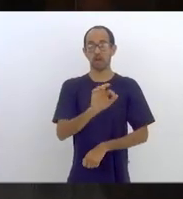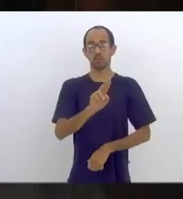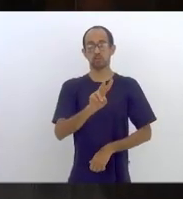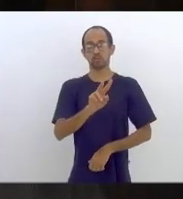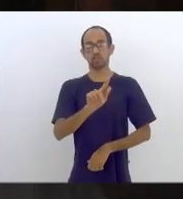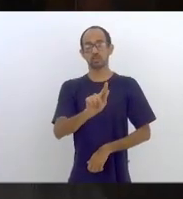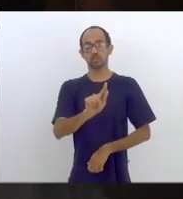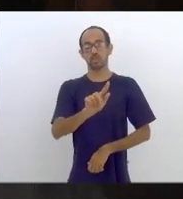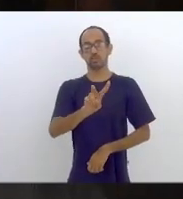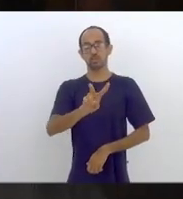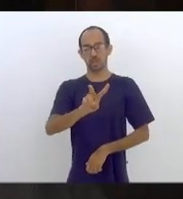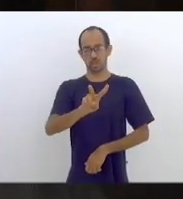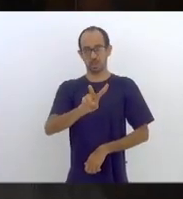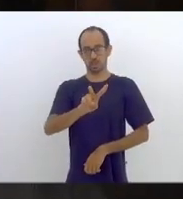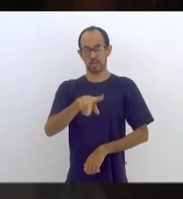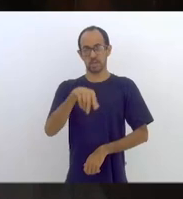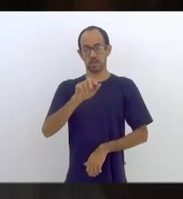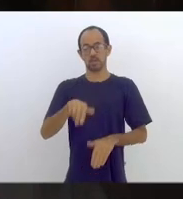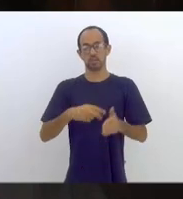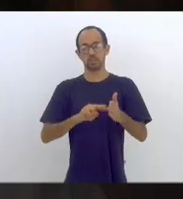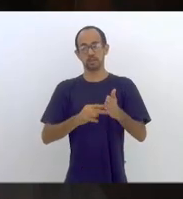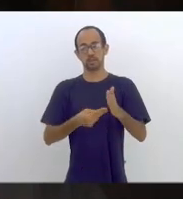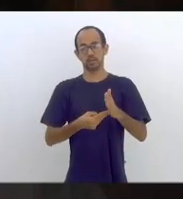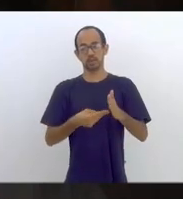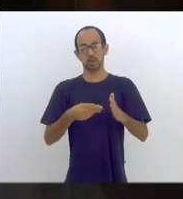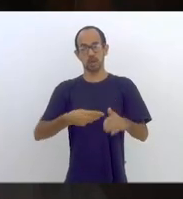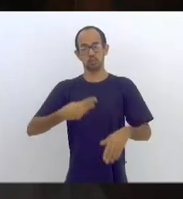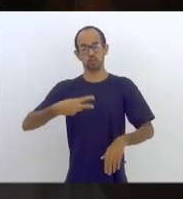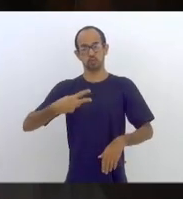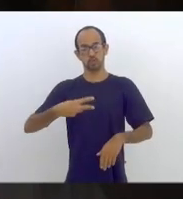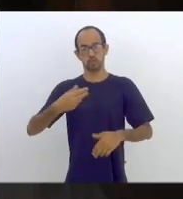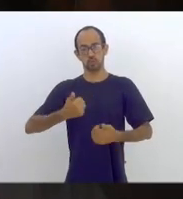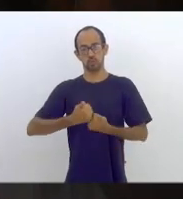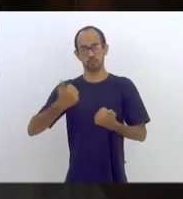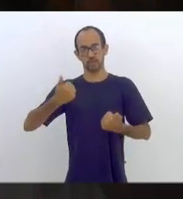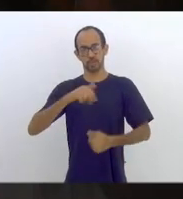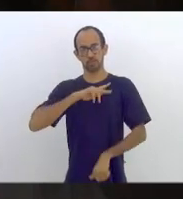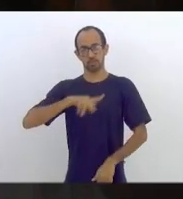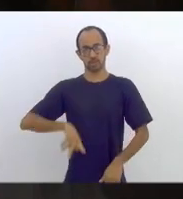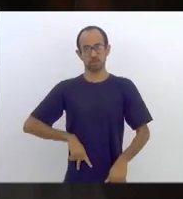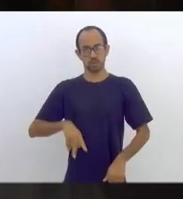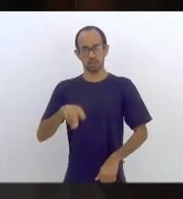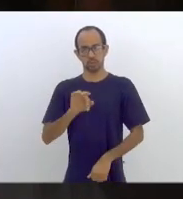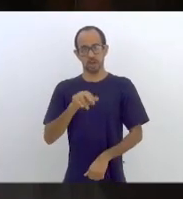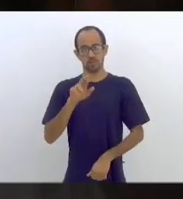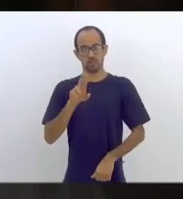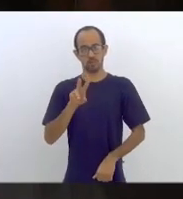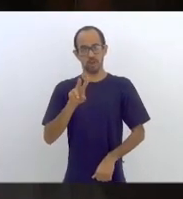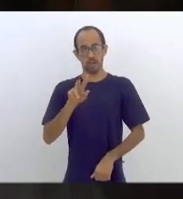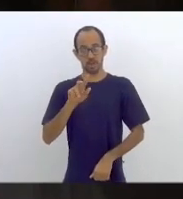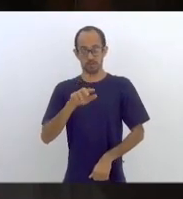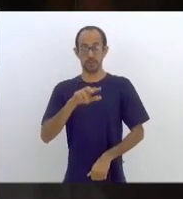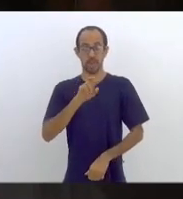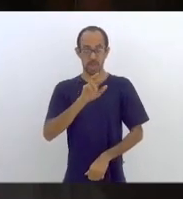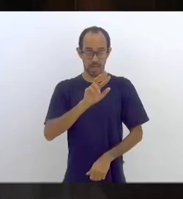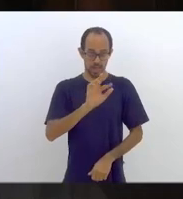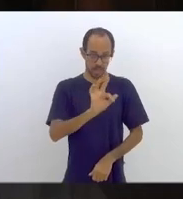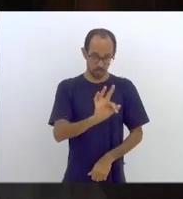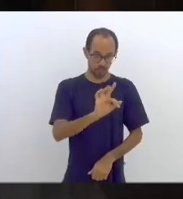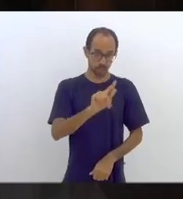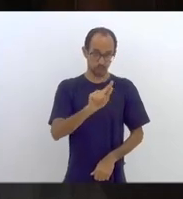Ou seja é o segundo vice-presidente da Fundação Getúlio Vargas e